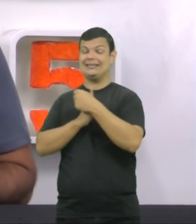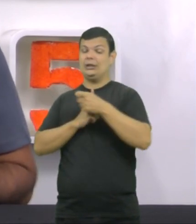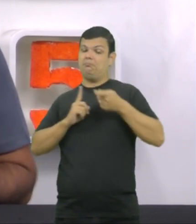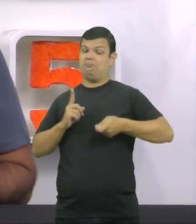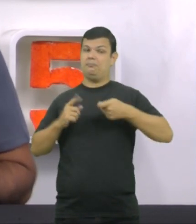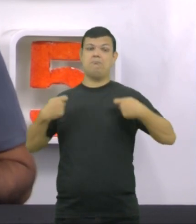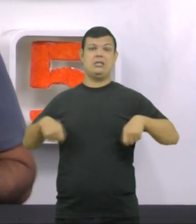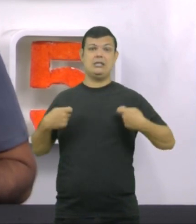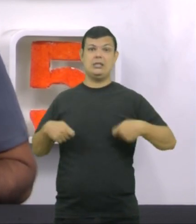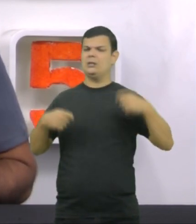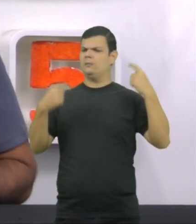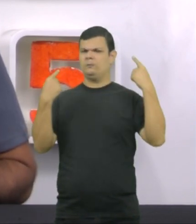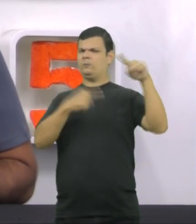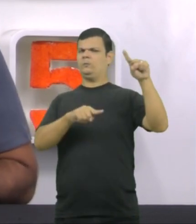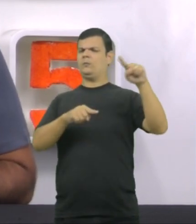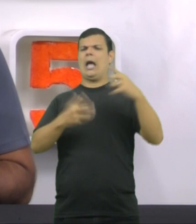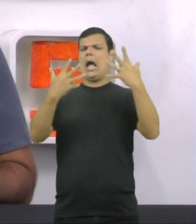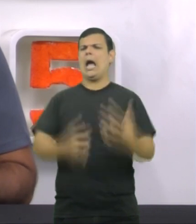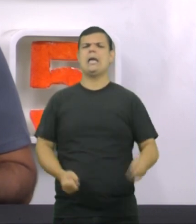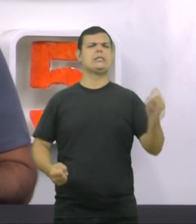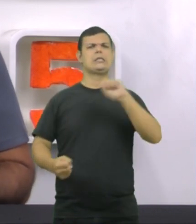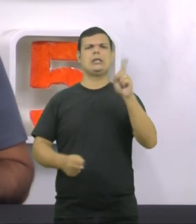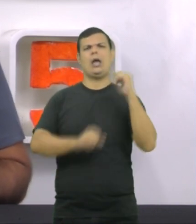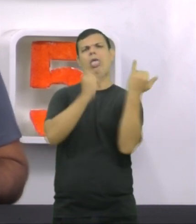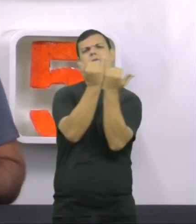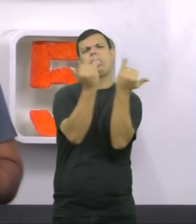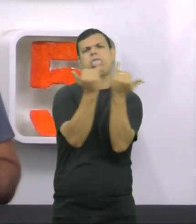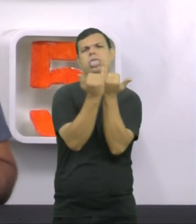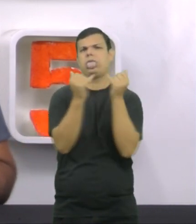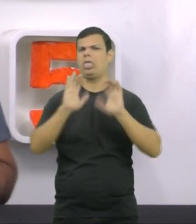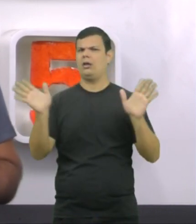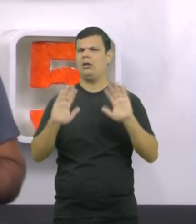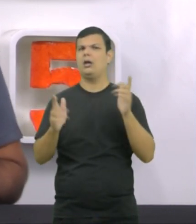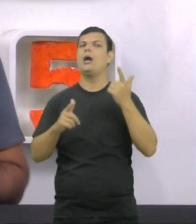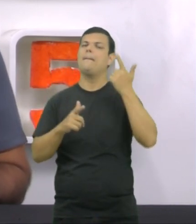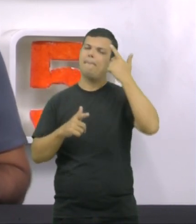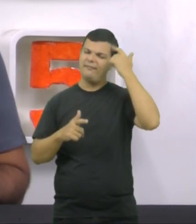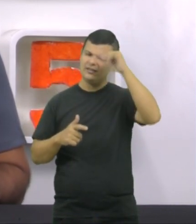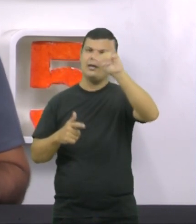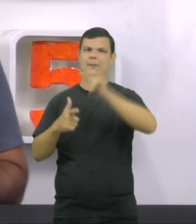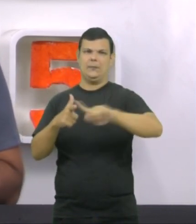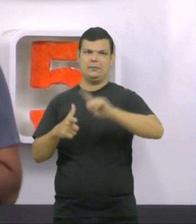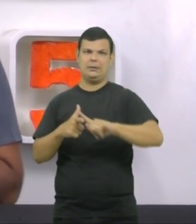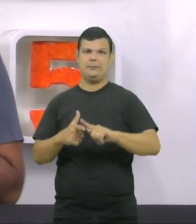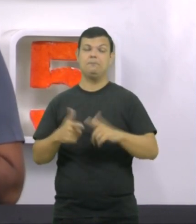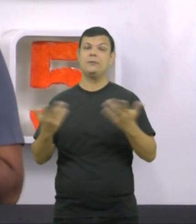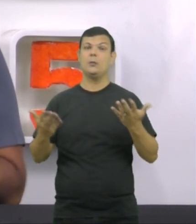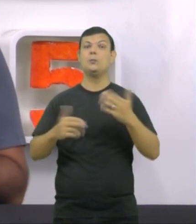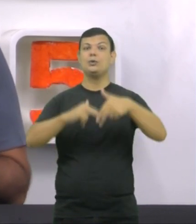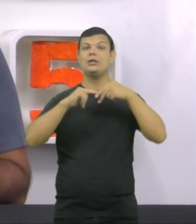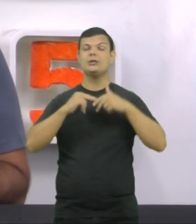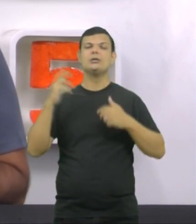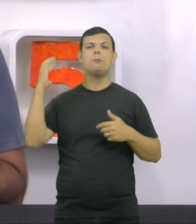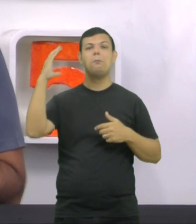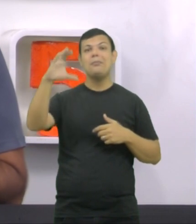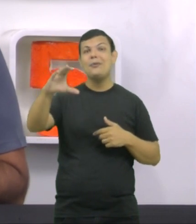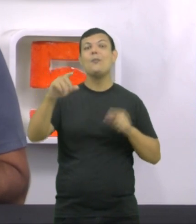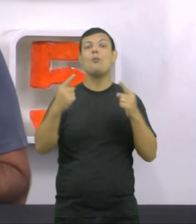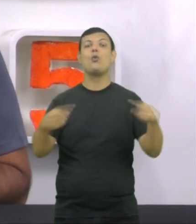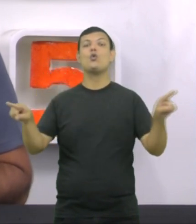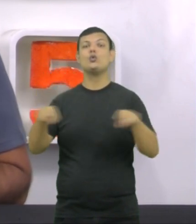número 12, tá? O texto Pra Dar no Pé trouxe uma reflexão muito importante pra gente, né? Ele trouxe a ideia, ele trouxe um